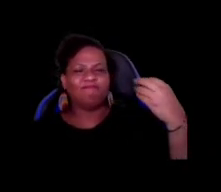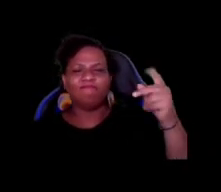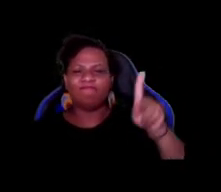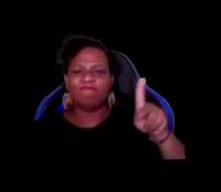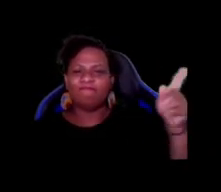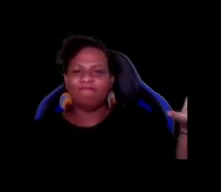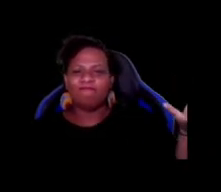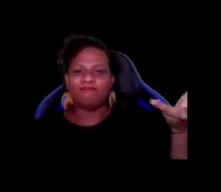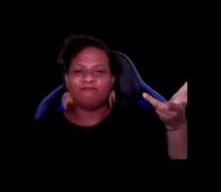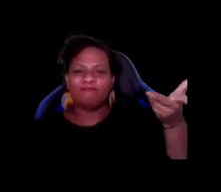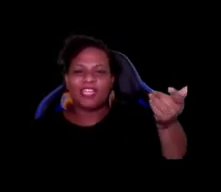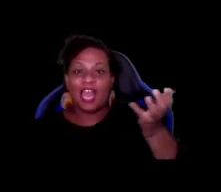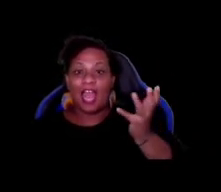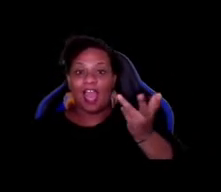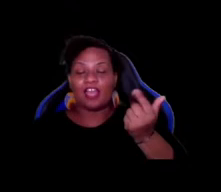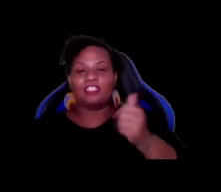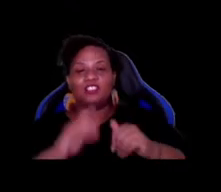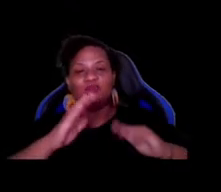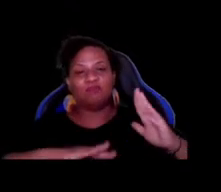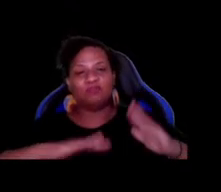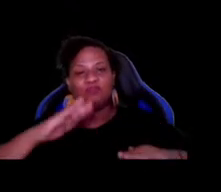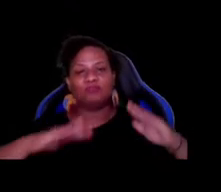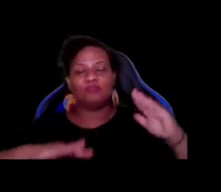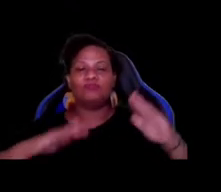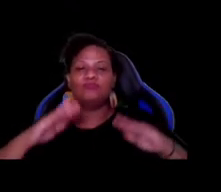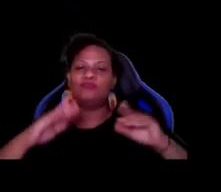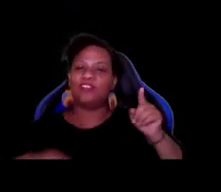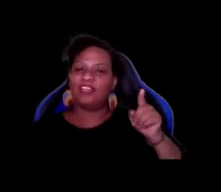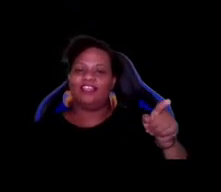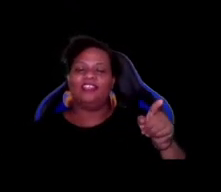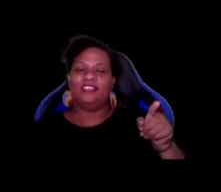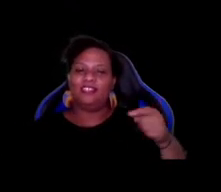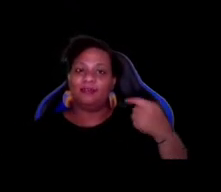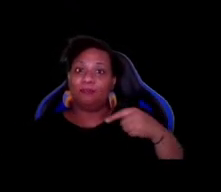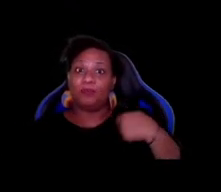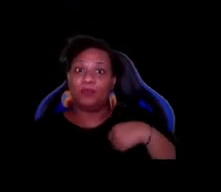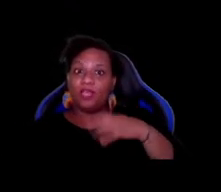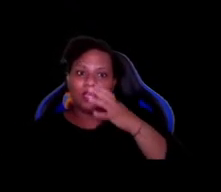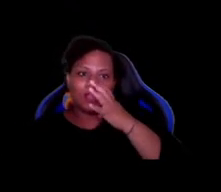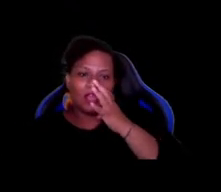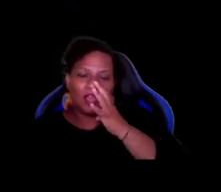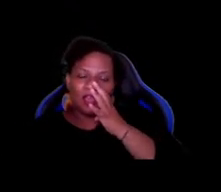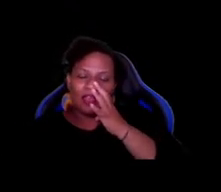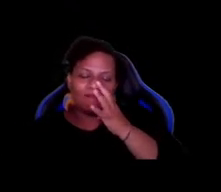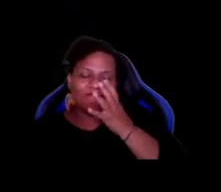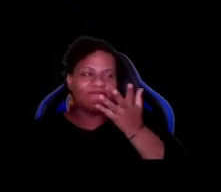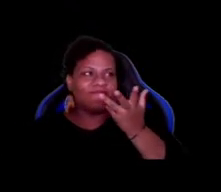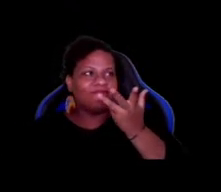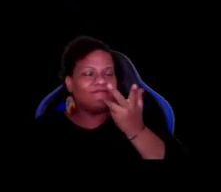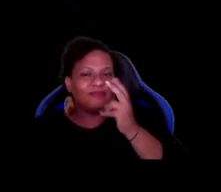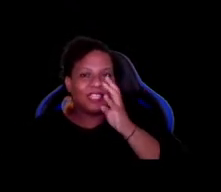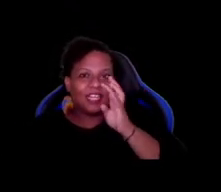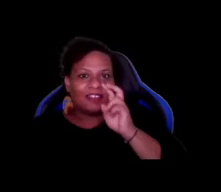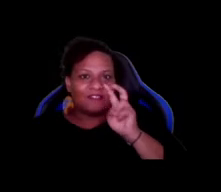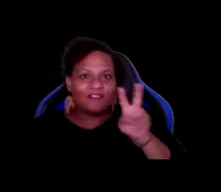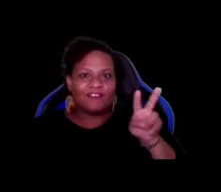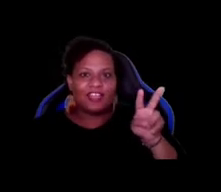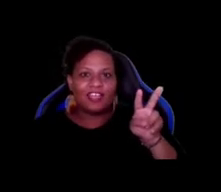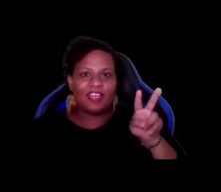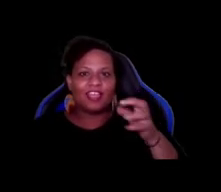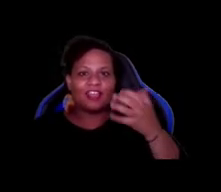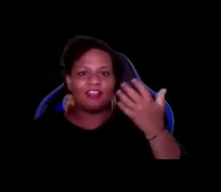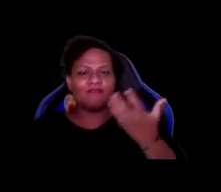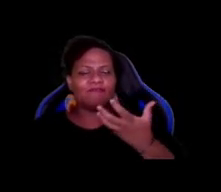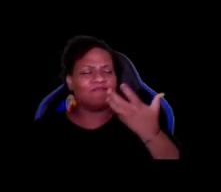da percussão, porque eu admirava demais ver ele tocando, né, pela